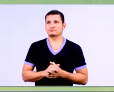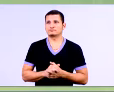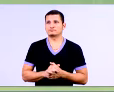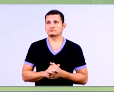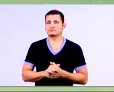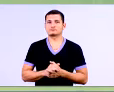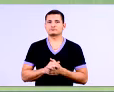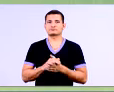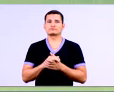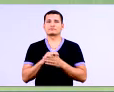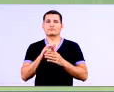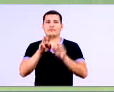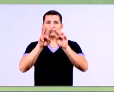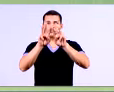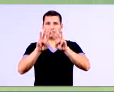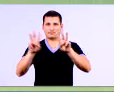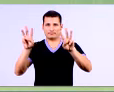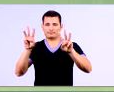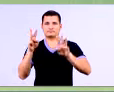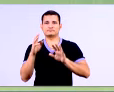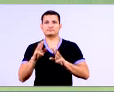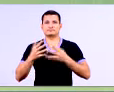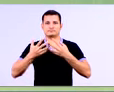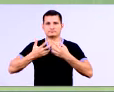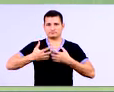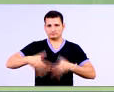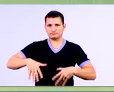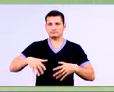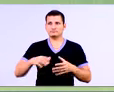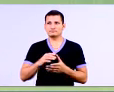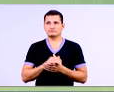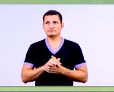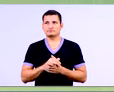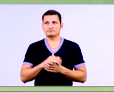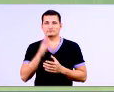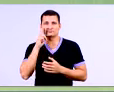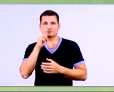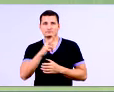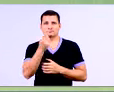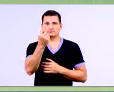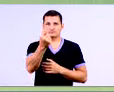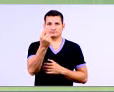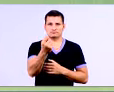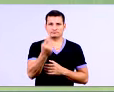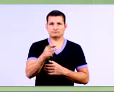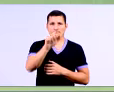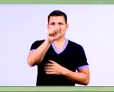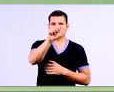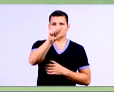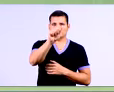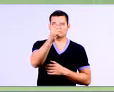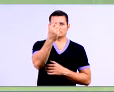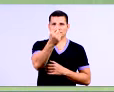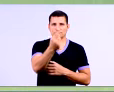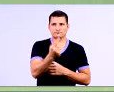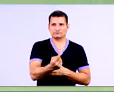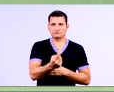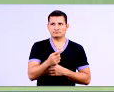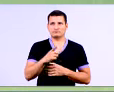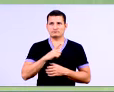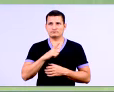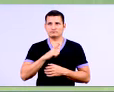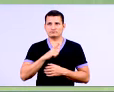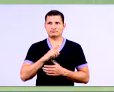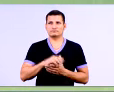O site do IFRO. Elas seriam assim. Observem cada um dos links aqui. Nós temos um link